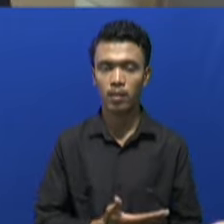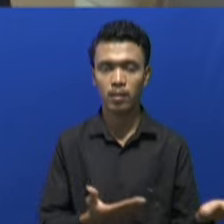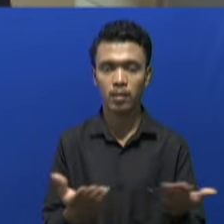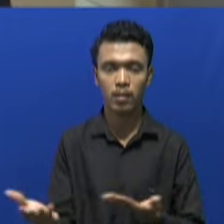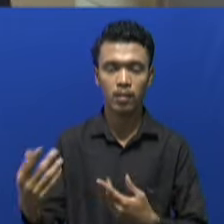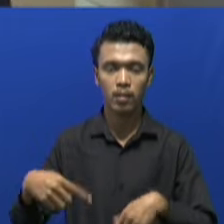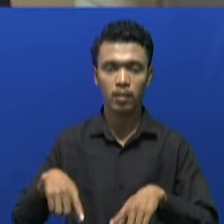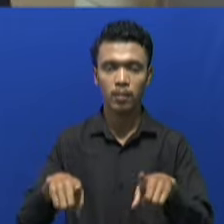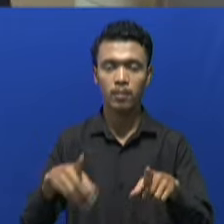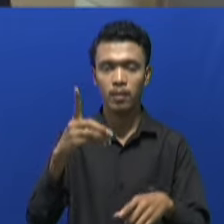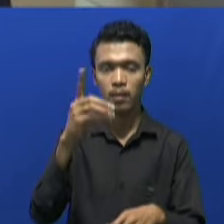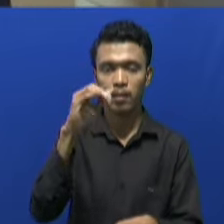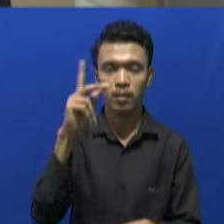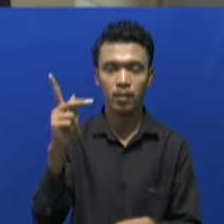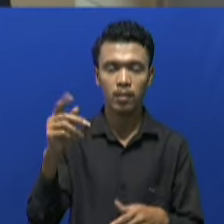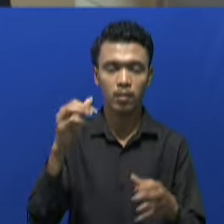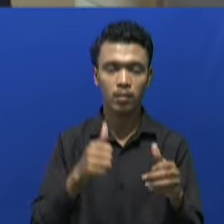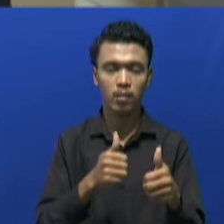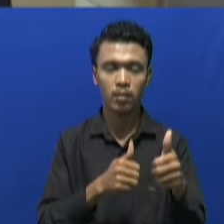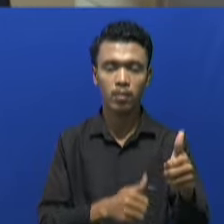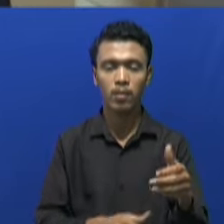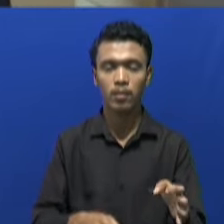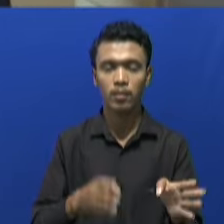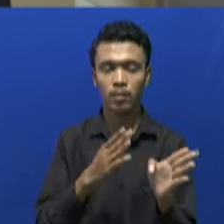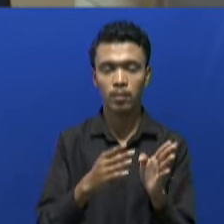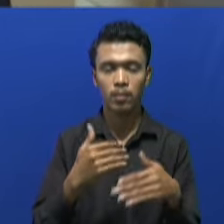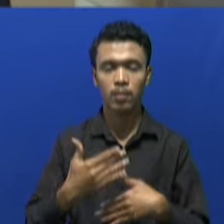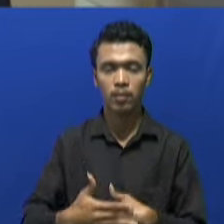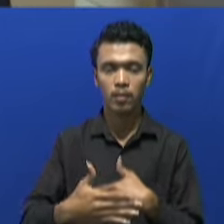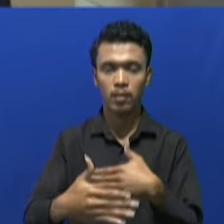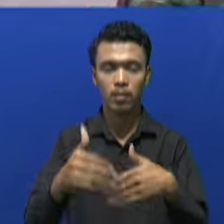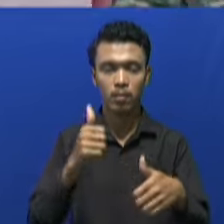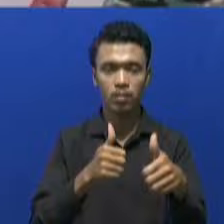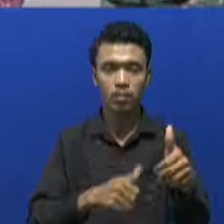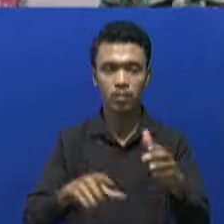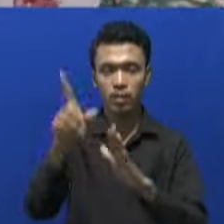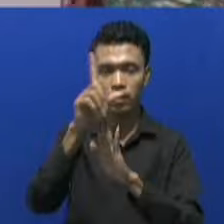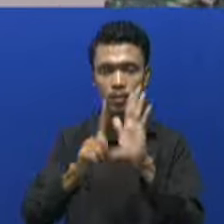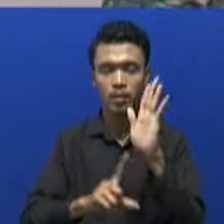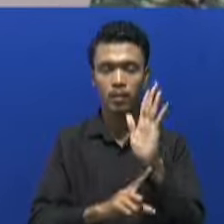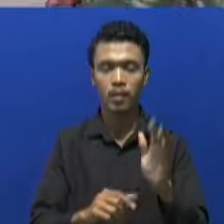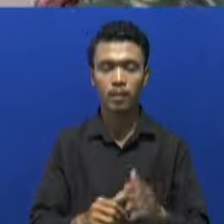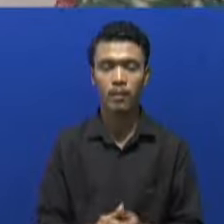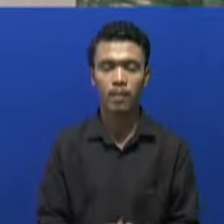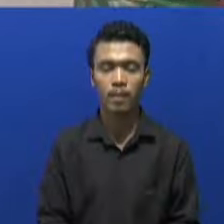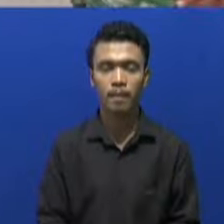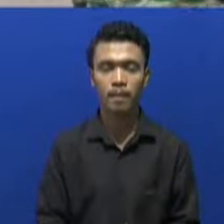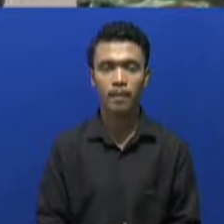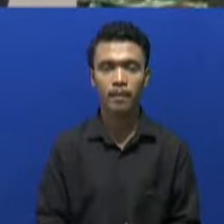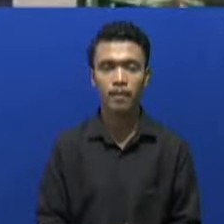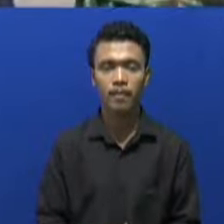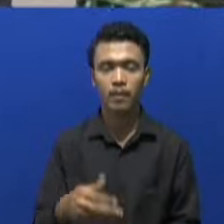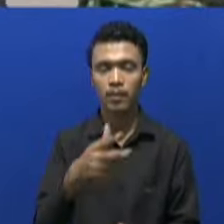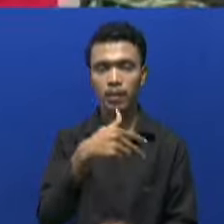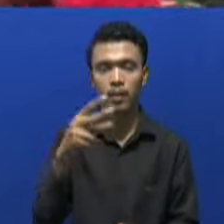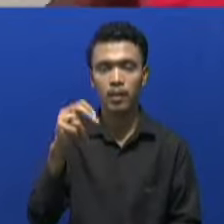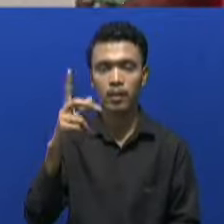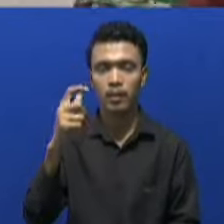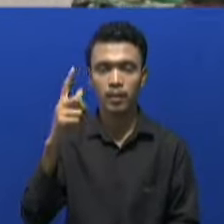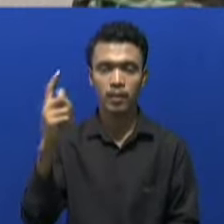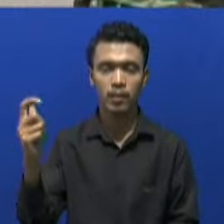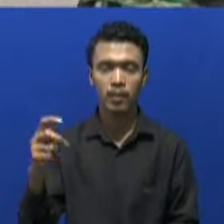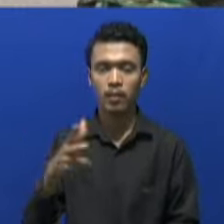parte do Departamento de Imigração para iniciar o processo de lei de asilo na imigração. Cidadão estrangeiro na Ruane, Rússia Norte, NTT,